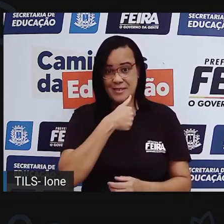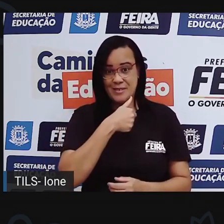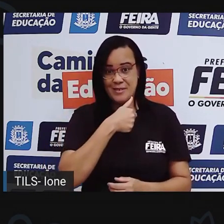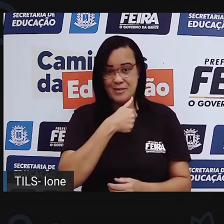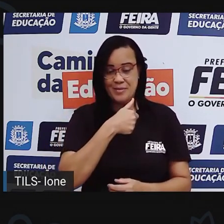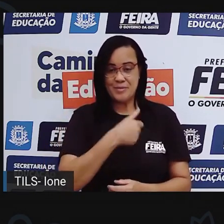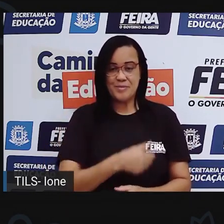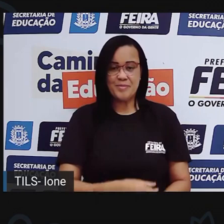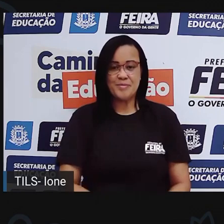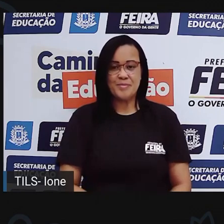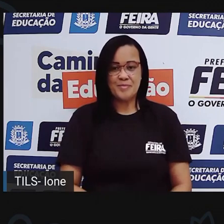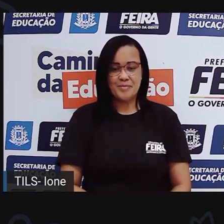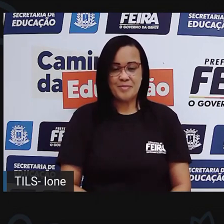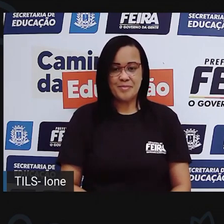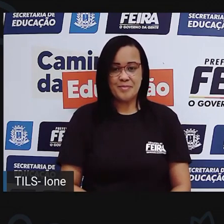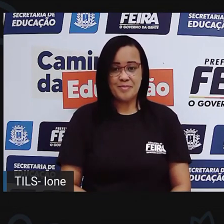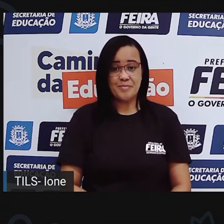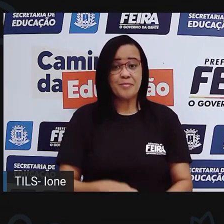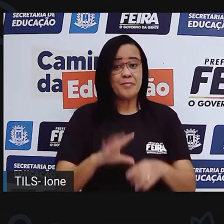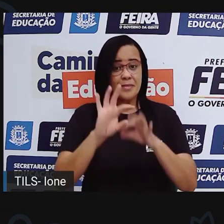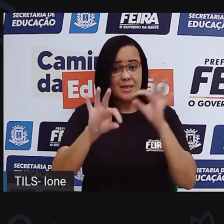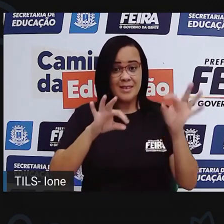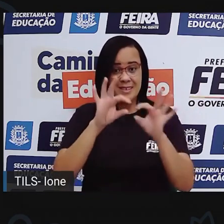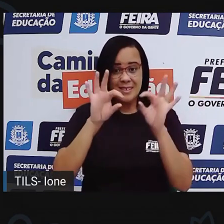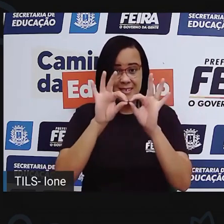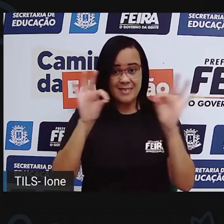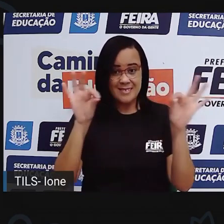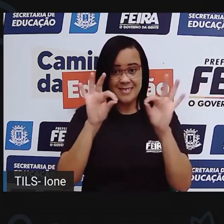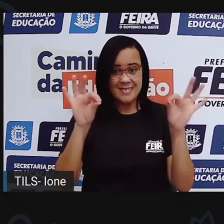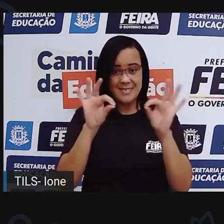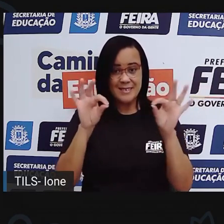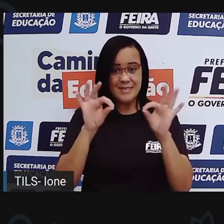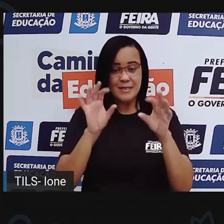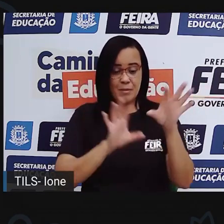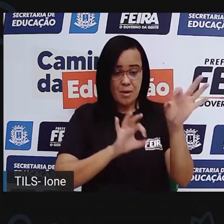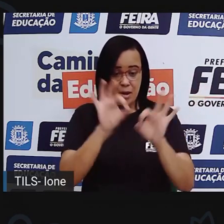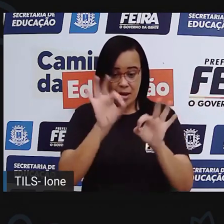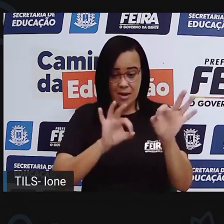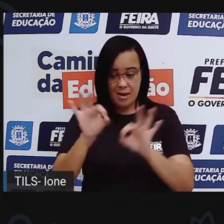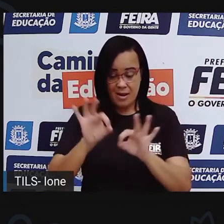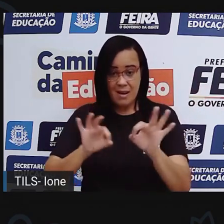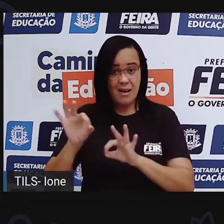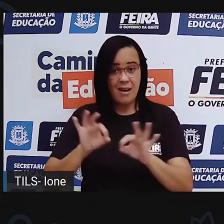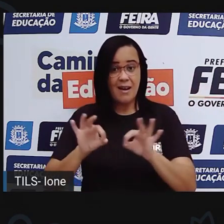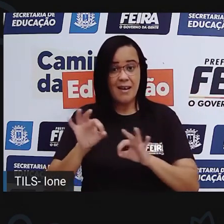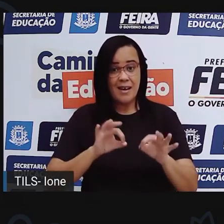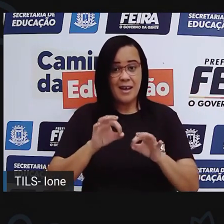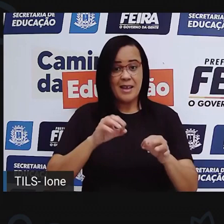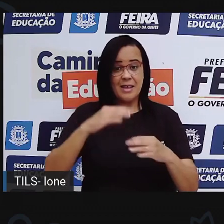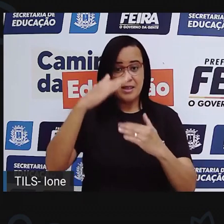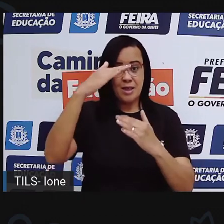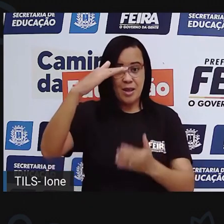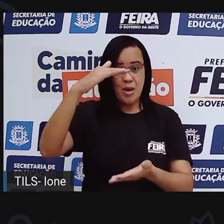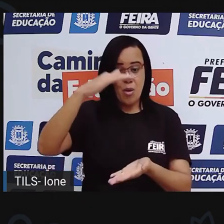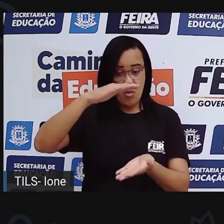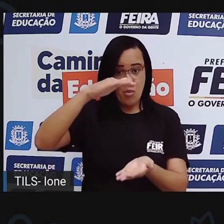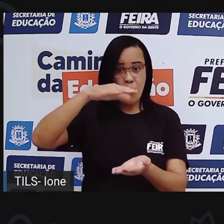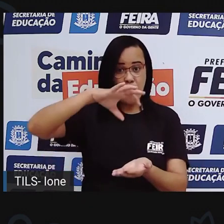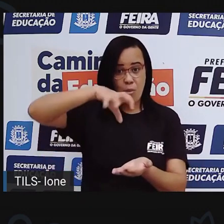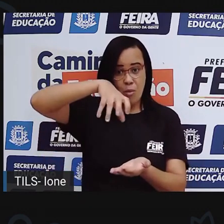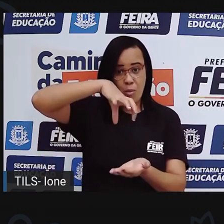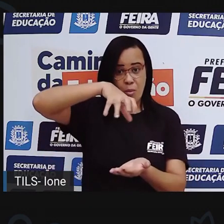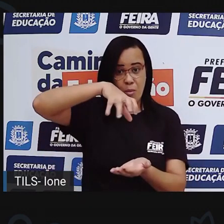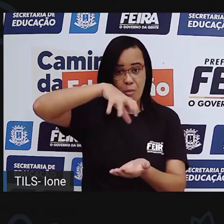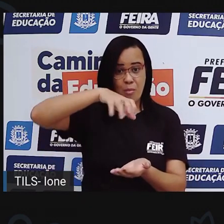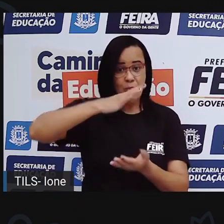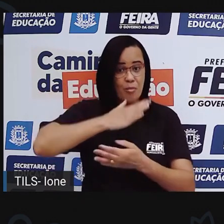Aí a Pro trouxe aqui também fitas, ó. Que você pode decorar, né? Seu pote da calma. Vou colocar aqui,